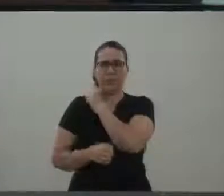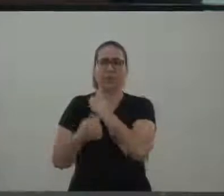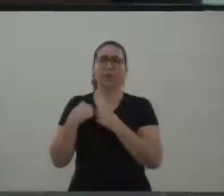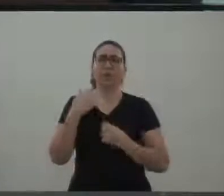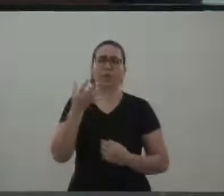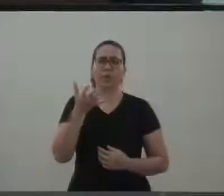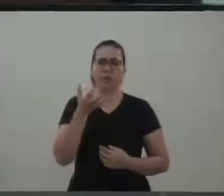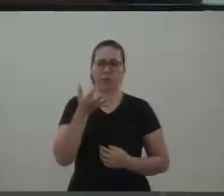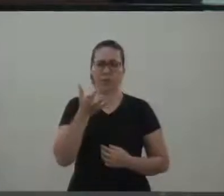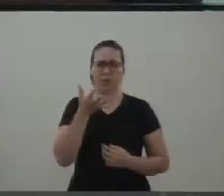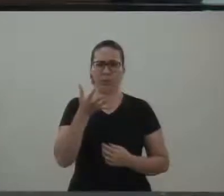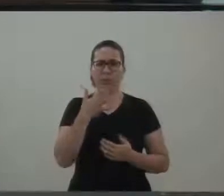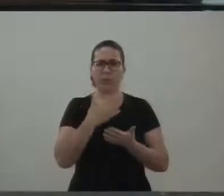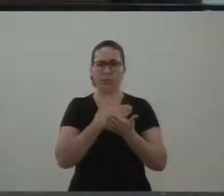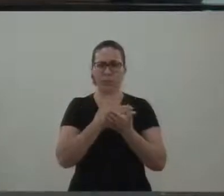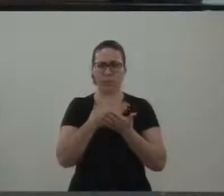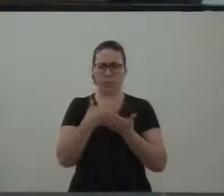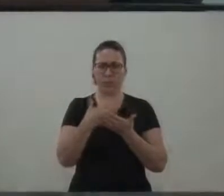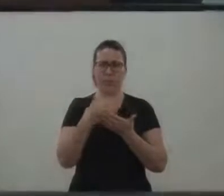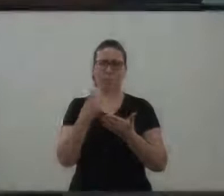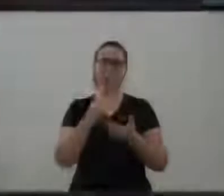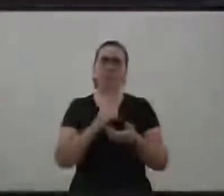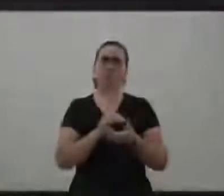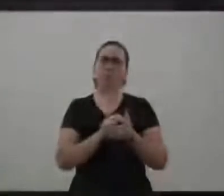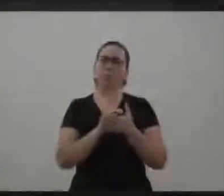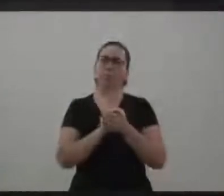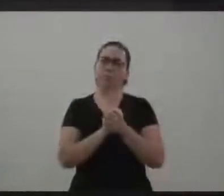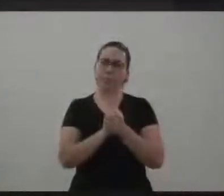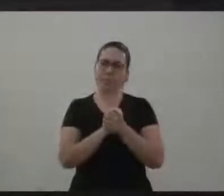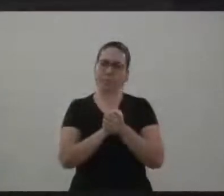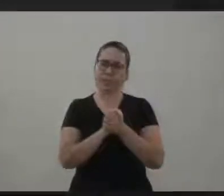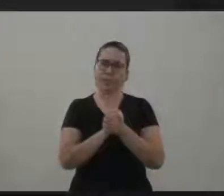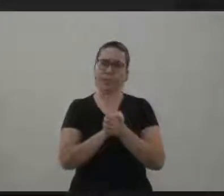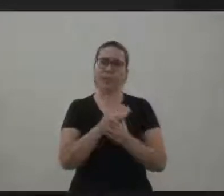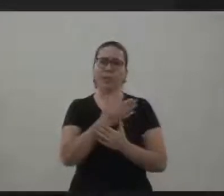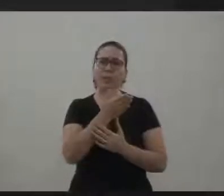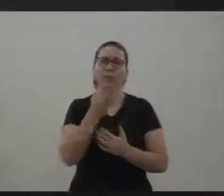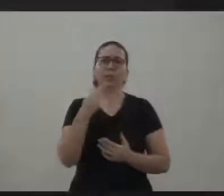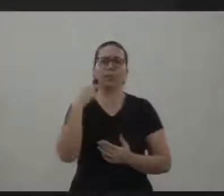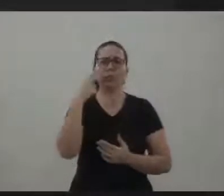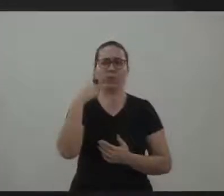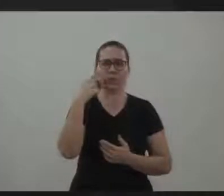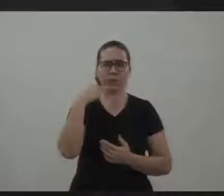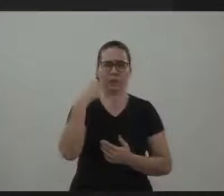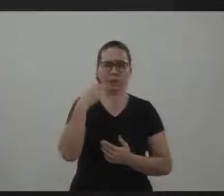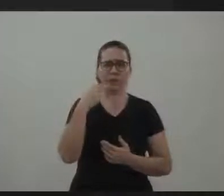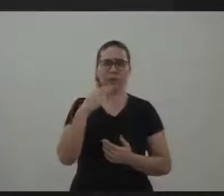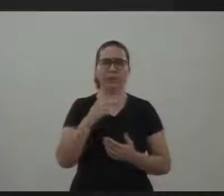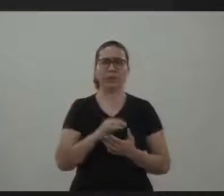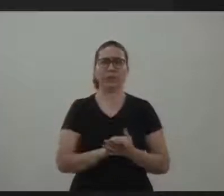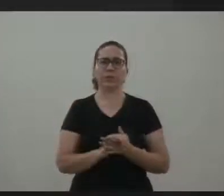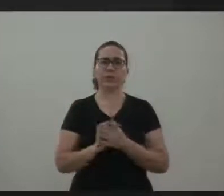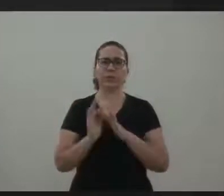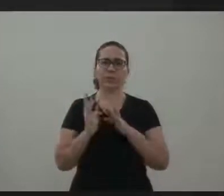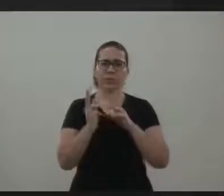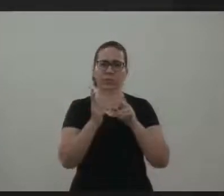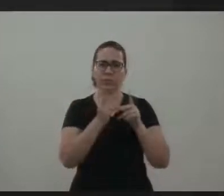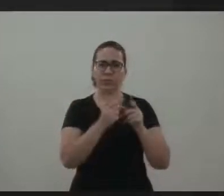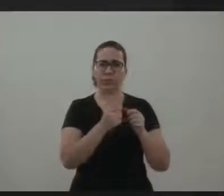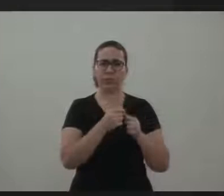eu gostaria de inicialmente cumprimentar todos os vereadores, vereadoras, todos que